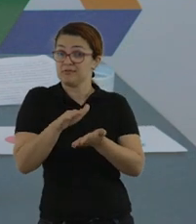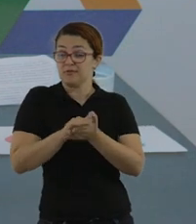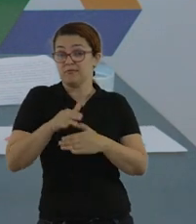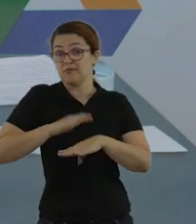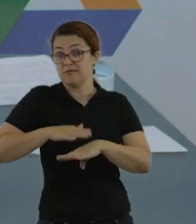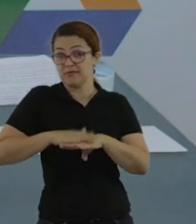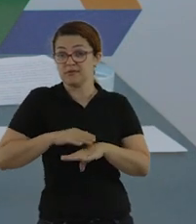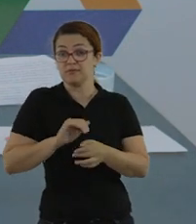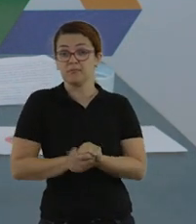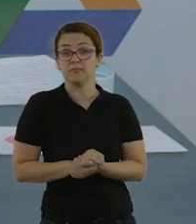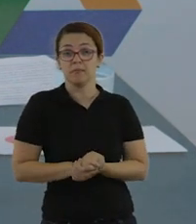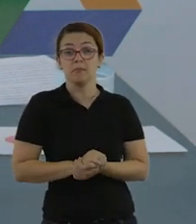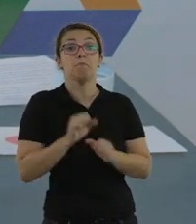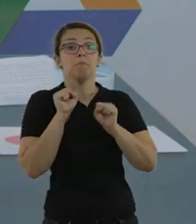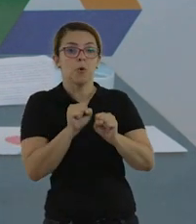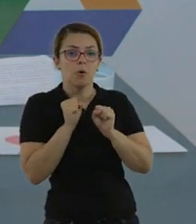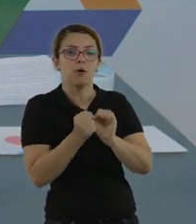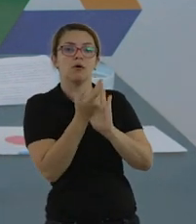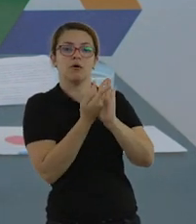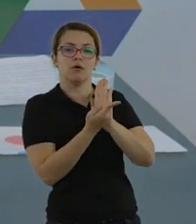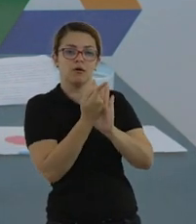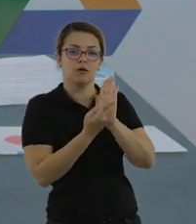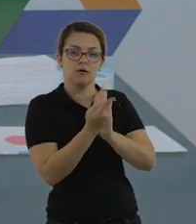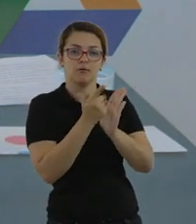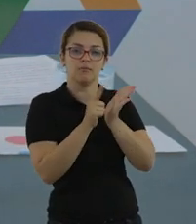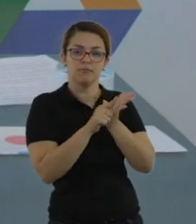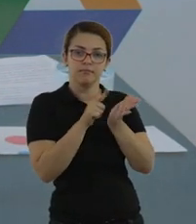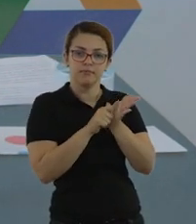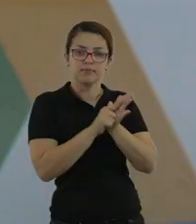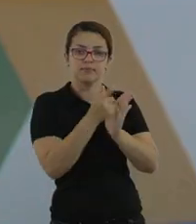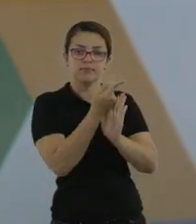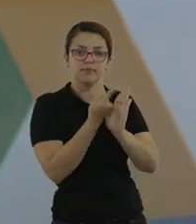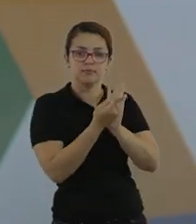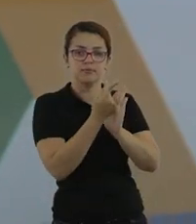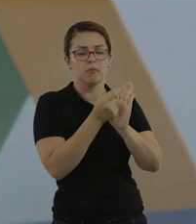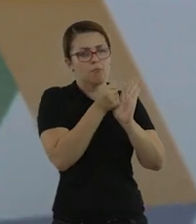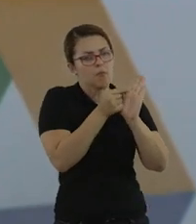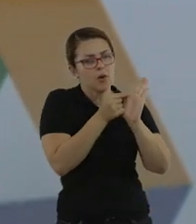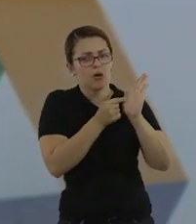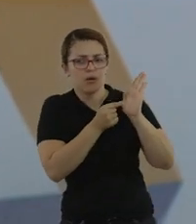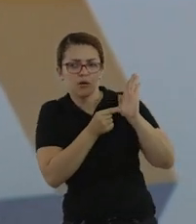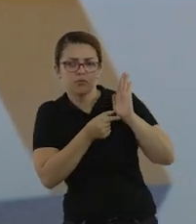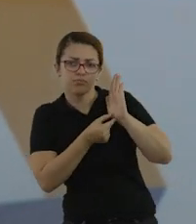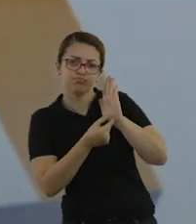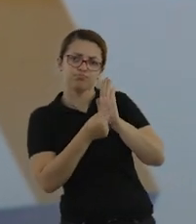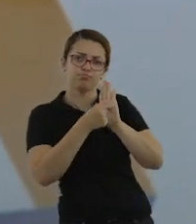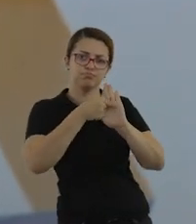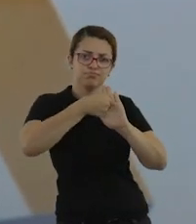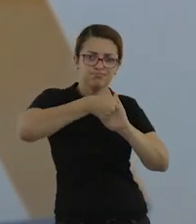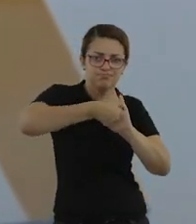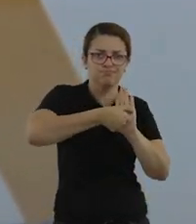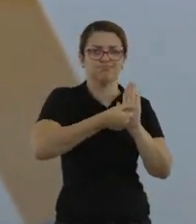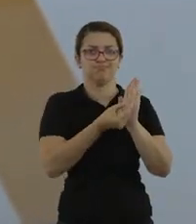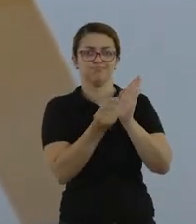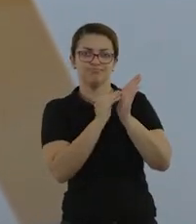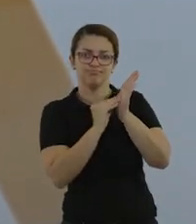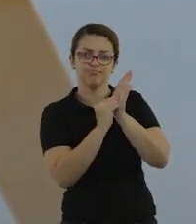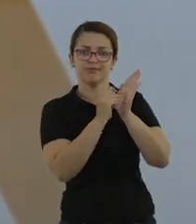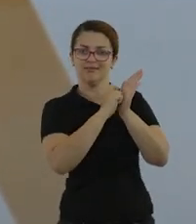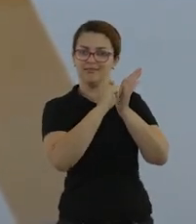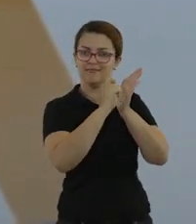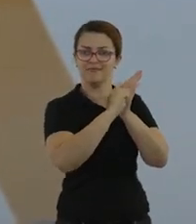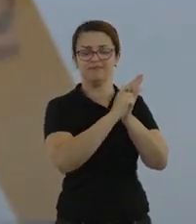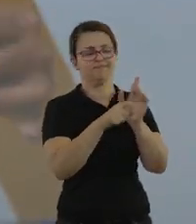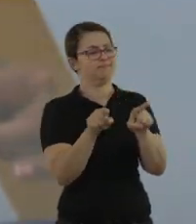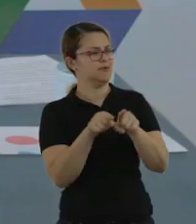fazer a impressão como eu fiz, você pode desenhar, pega aí uma folha, desenha toda a trilha, faz os desenhos, escreve as frases, tenho certeza que você